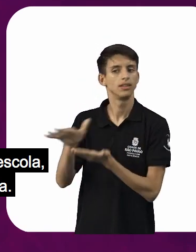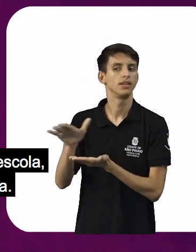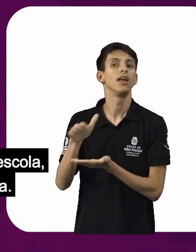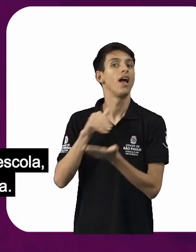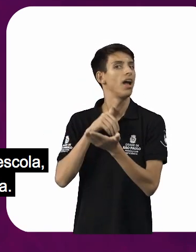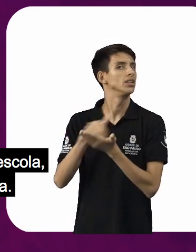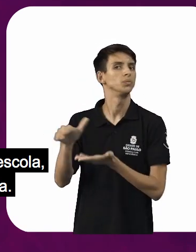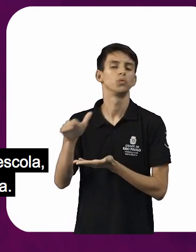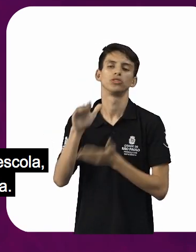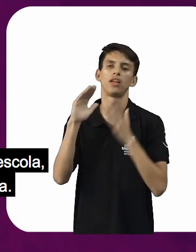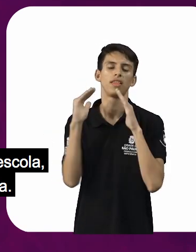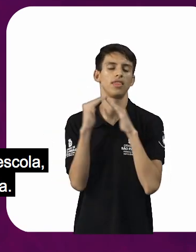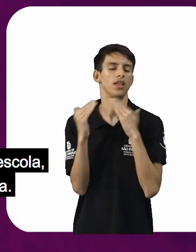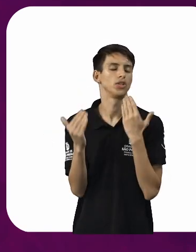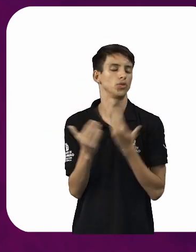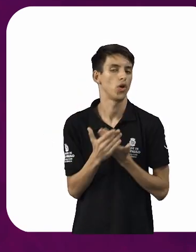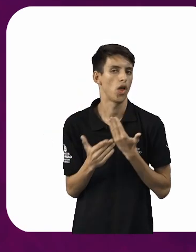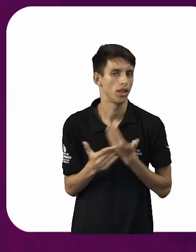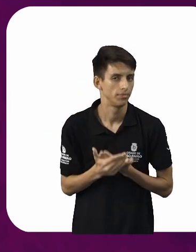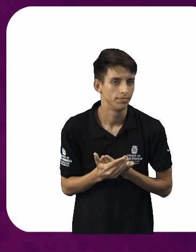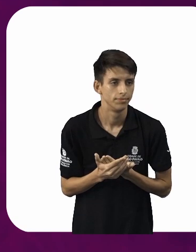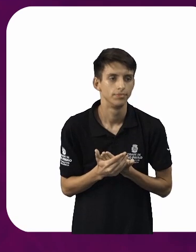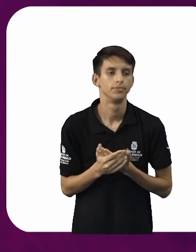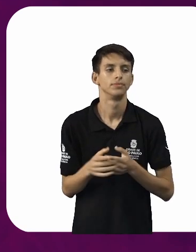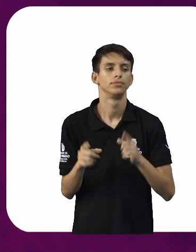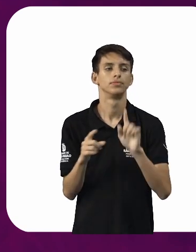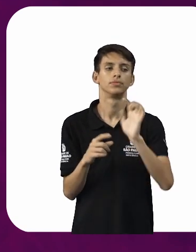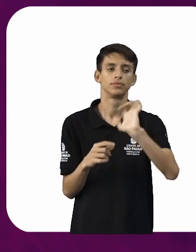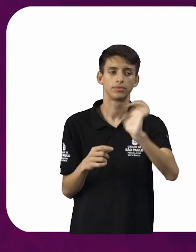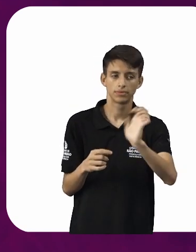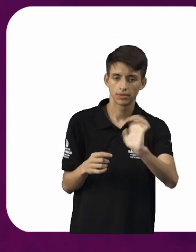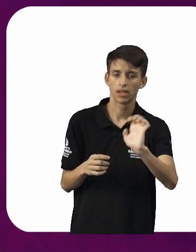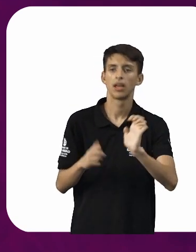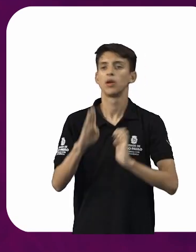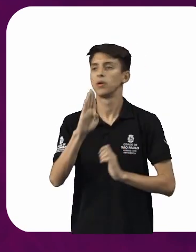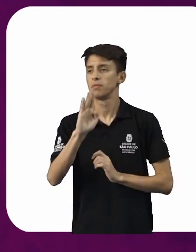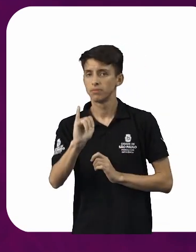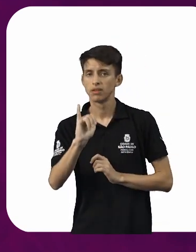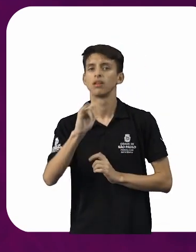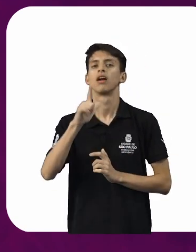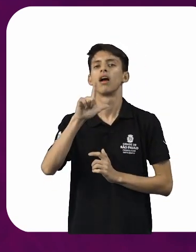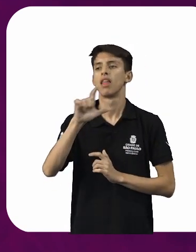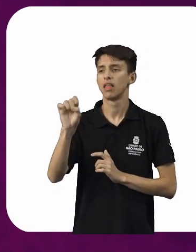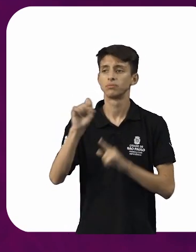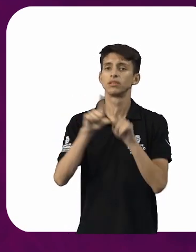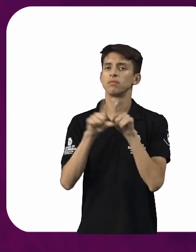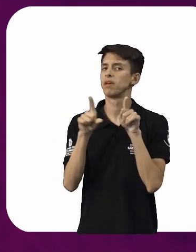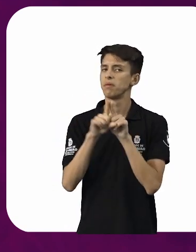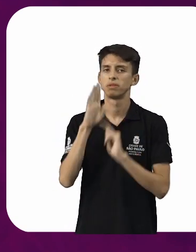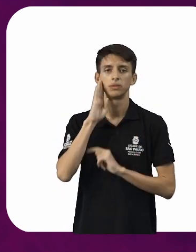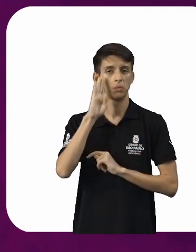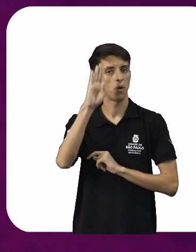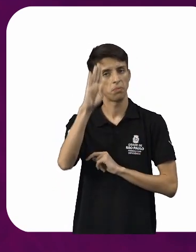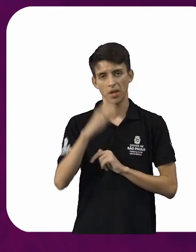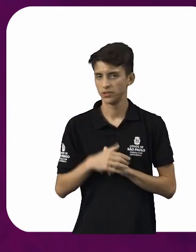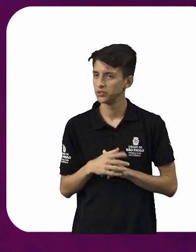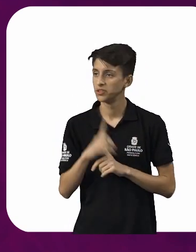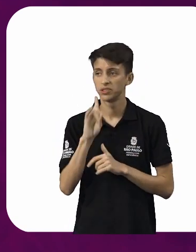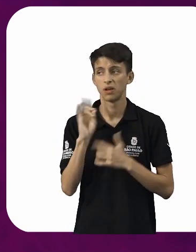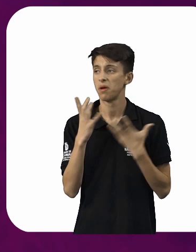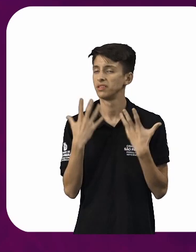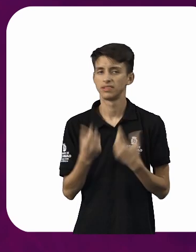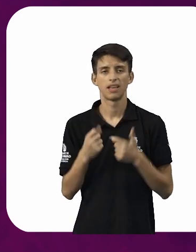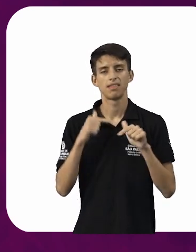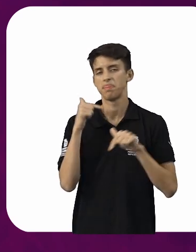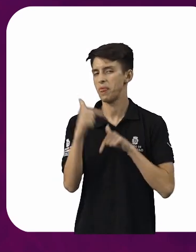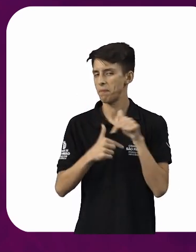não, ela é expulsa da escola pela transfobia. O gay, a lésbica, o bi também, mas principalmente a pessoa trans. Aí essa pessoa não é acolhida no mercado